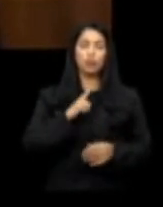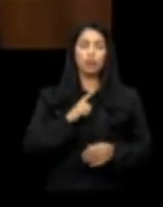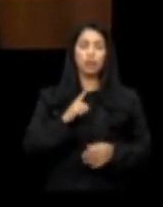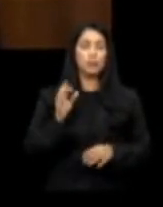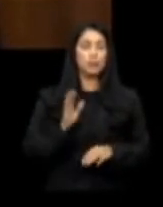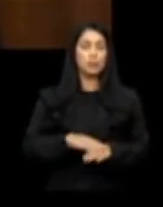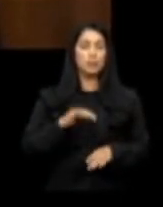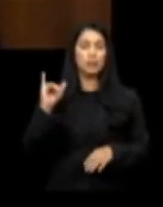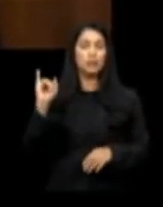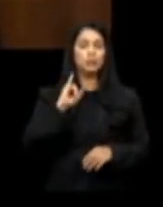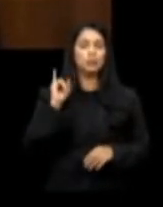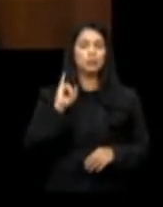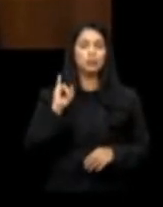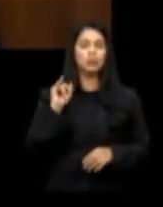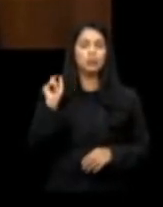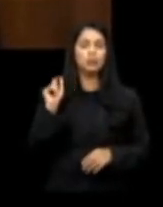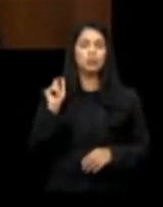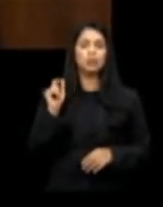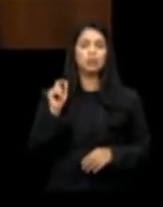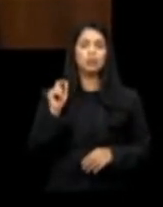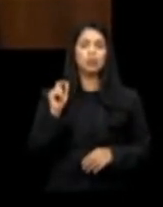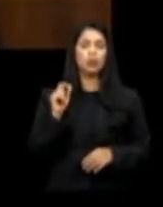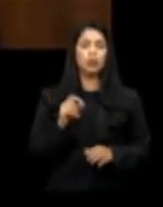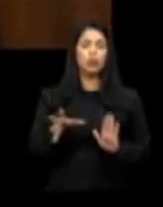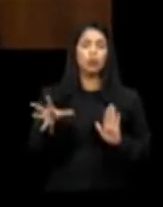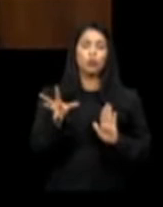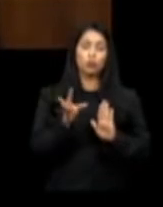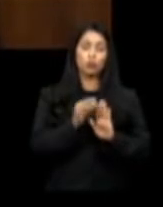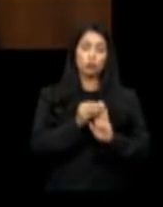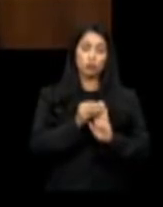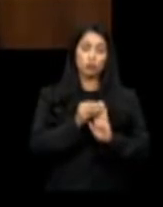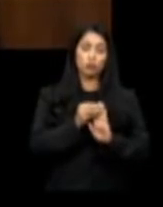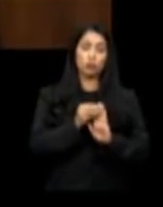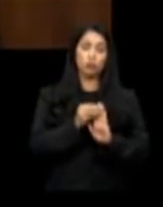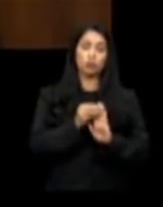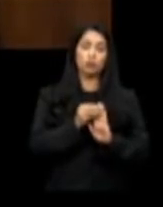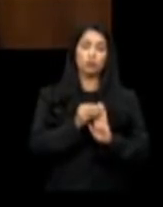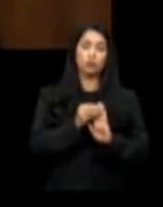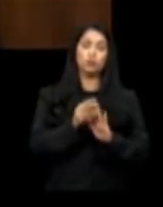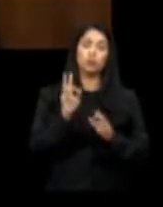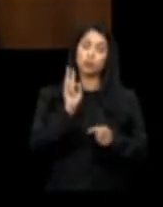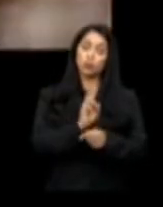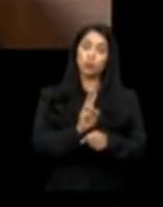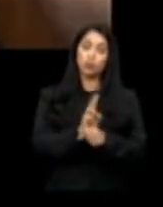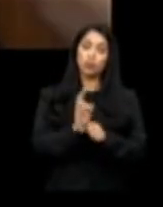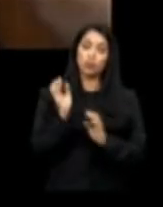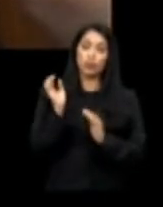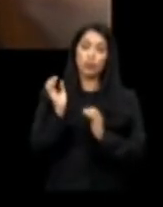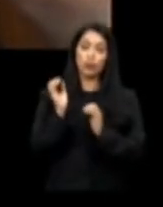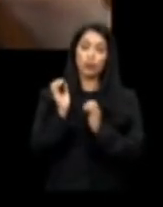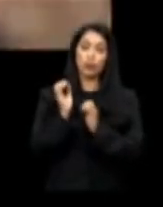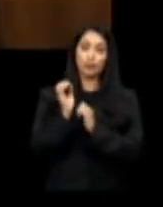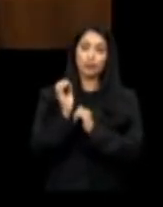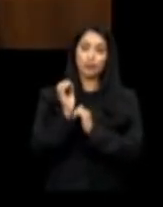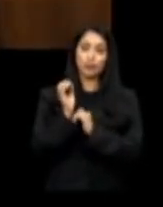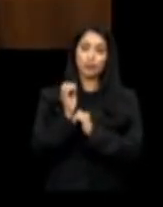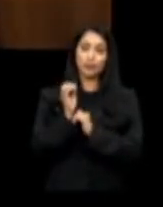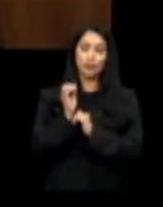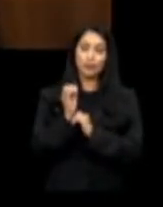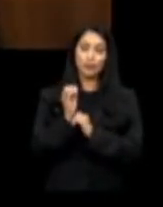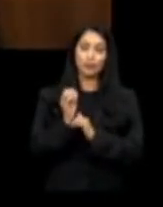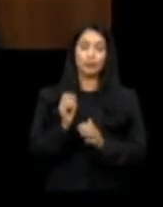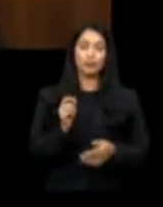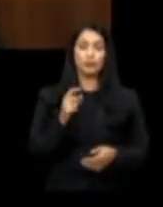de sua mera equiparação com o conteúdo normativo da cláusula de proteção ao sigilo. A afirmação de um